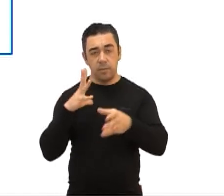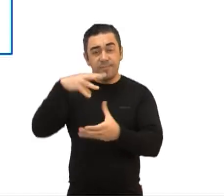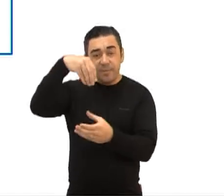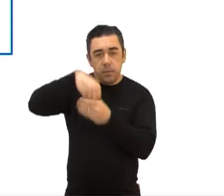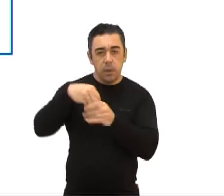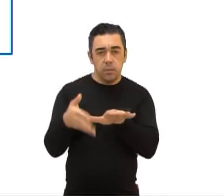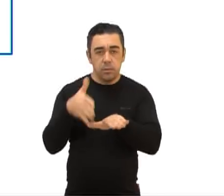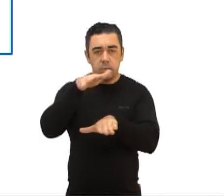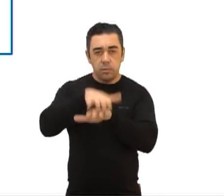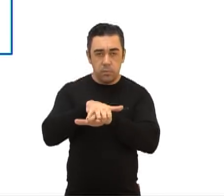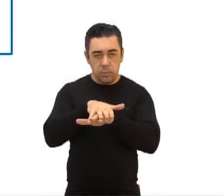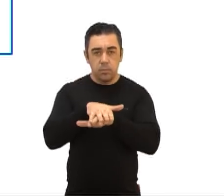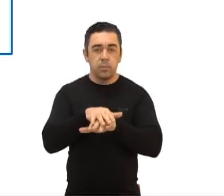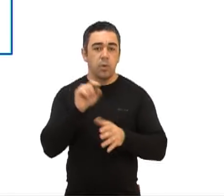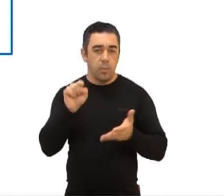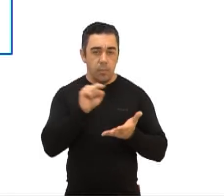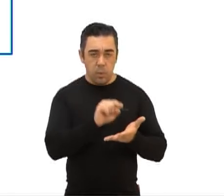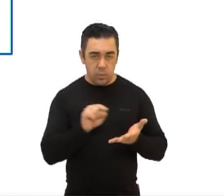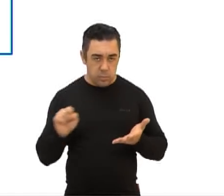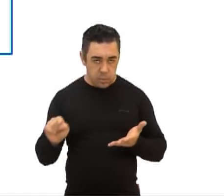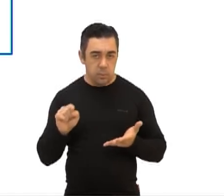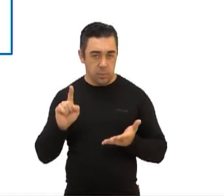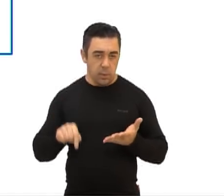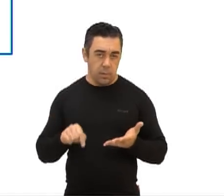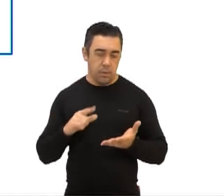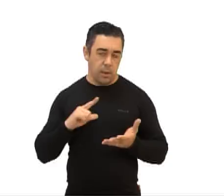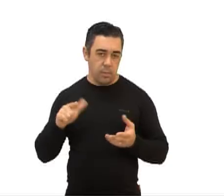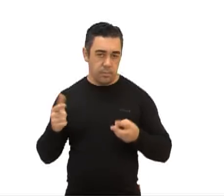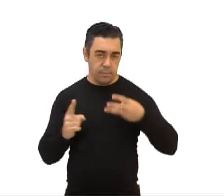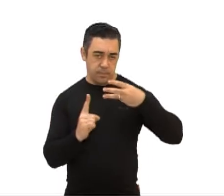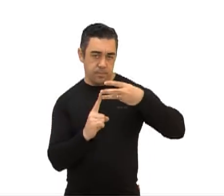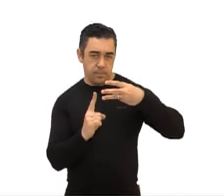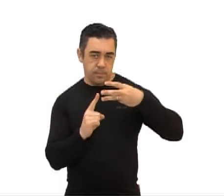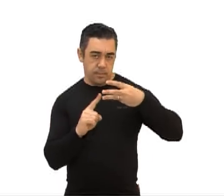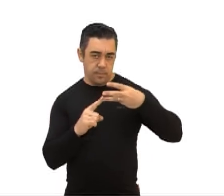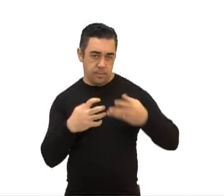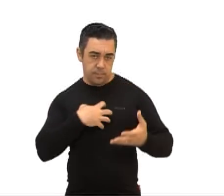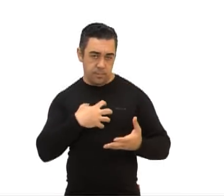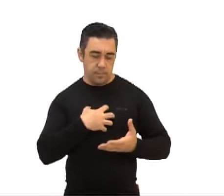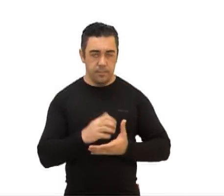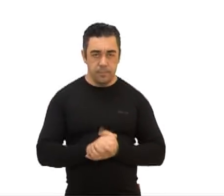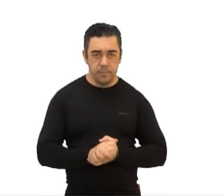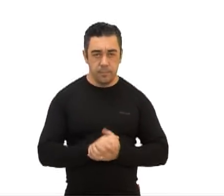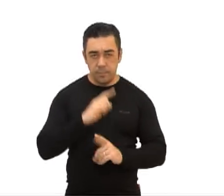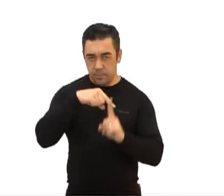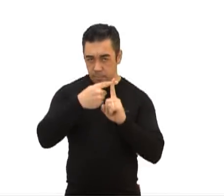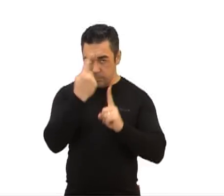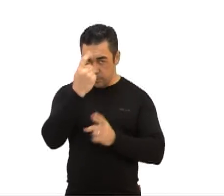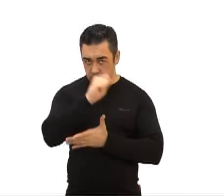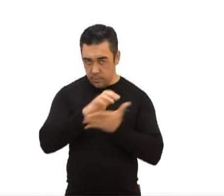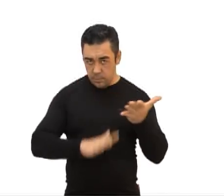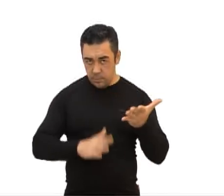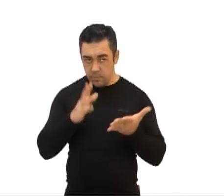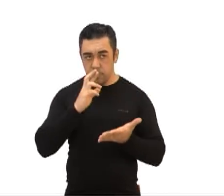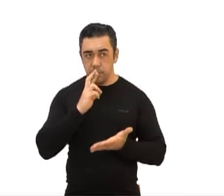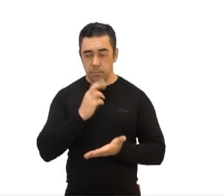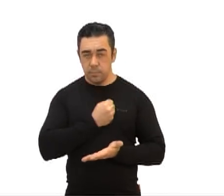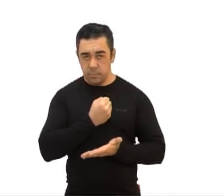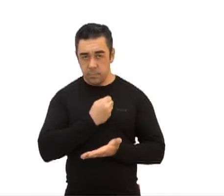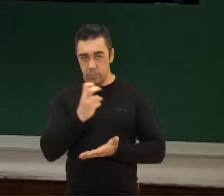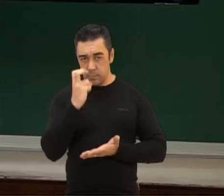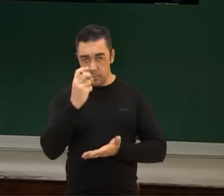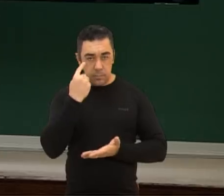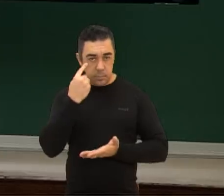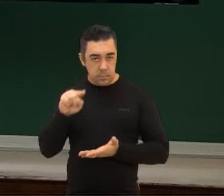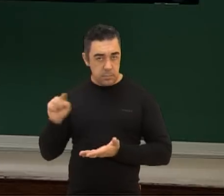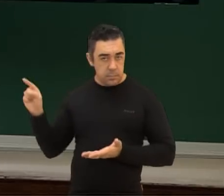pontos internos em comum. Beleza? mais um exercício para vocês resolverem.